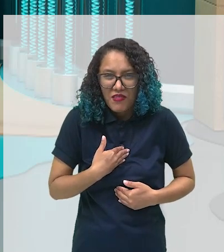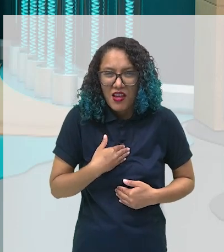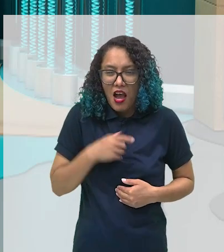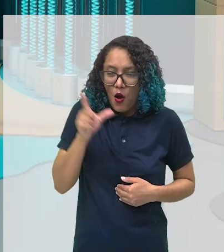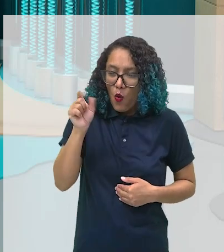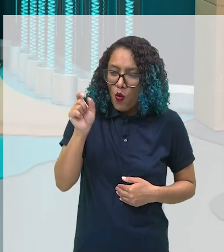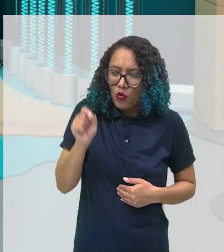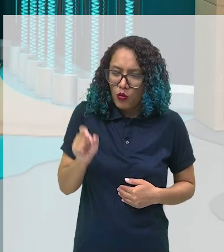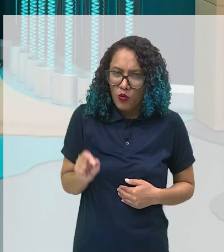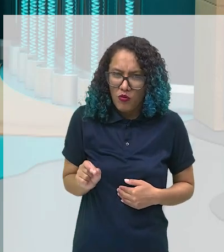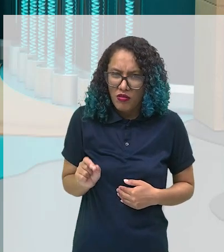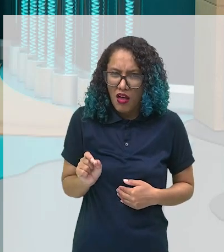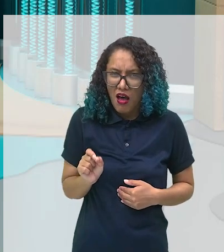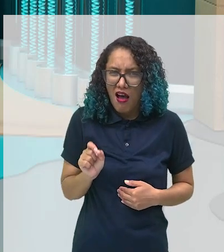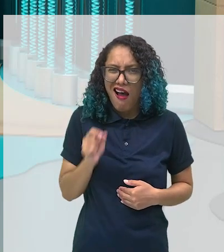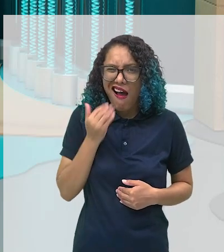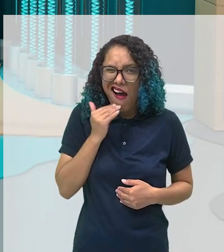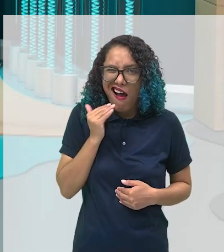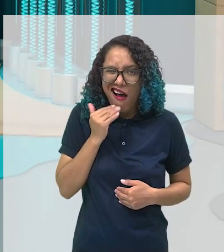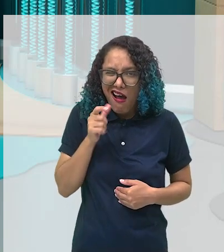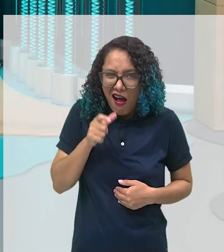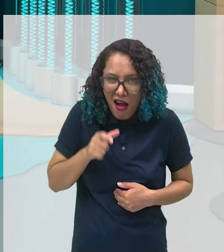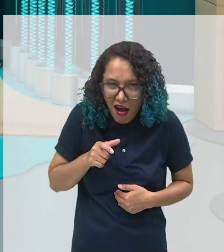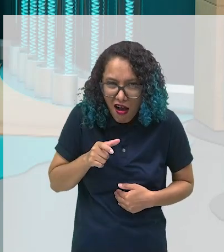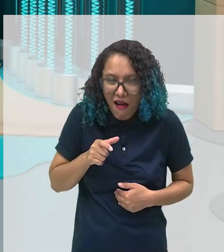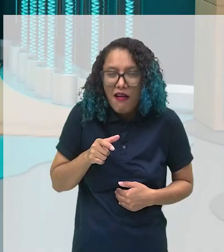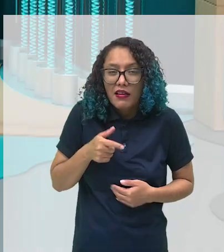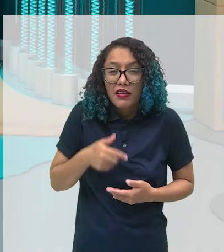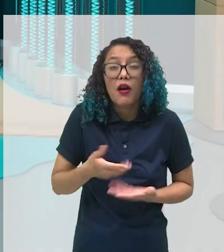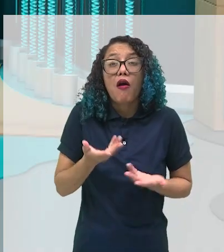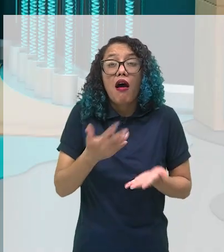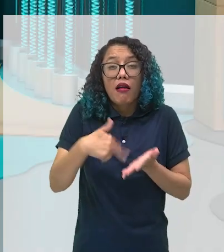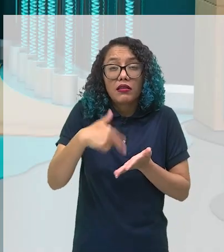torta. A dança, ela nos obriga, né, a